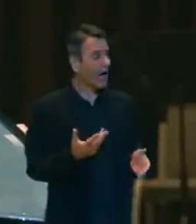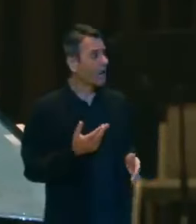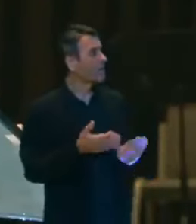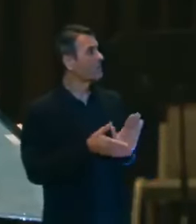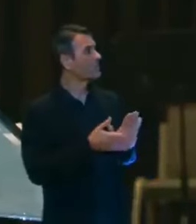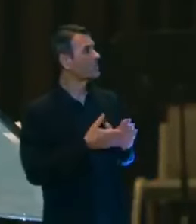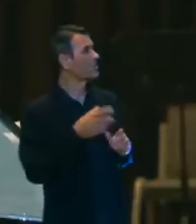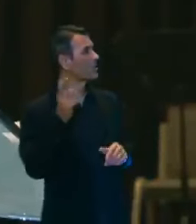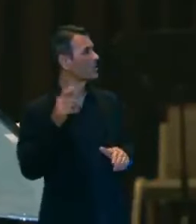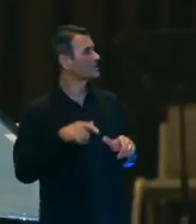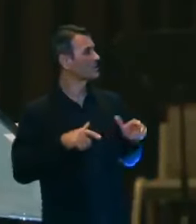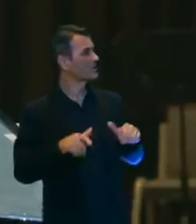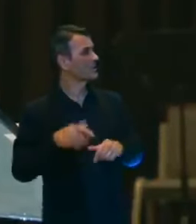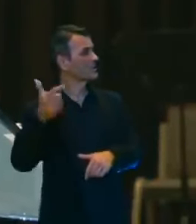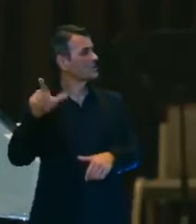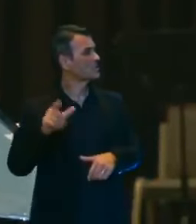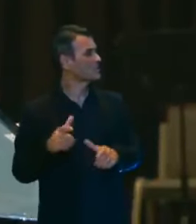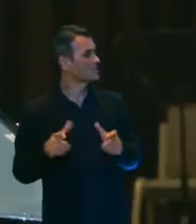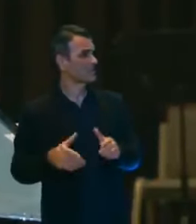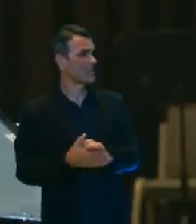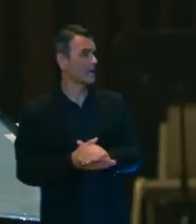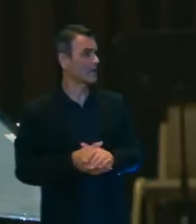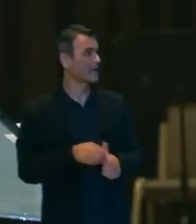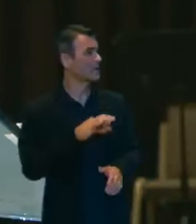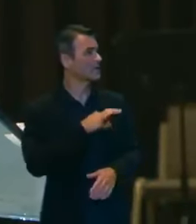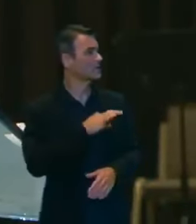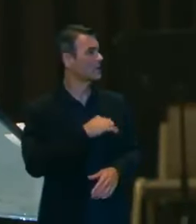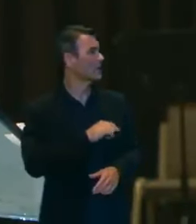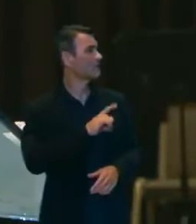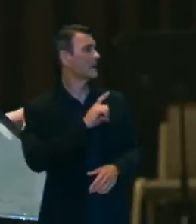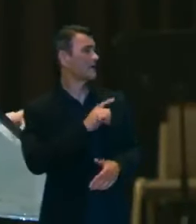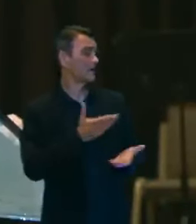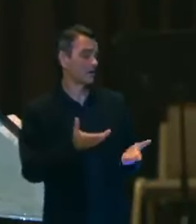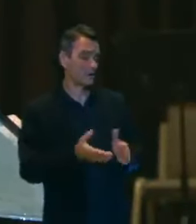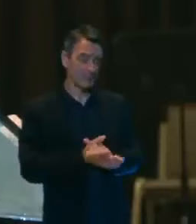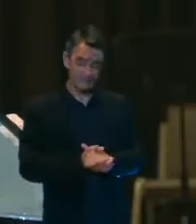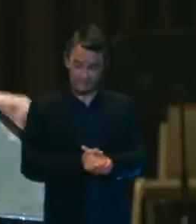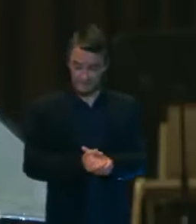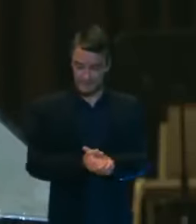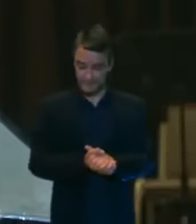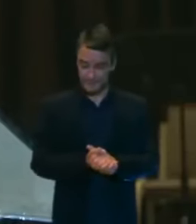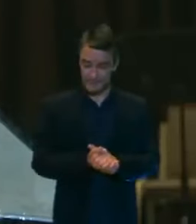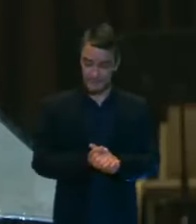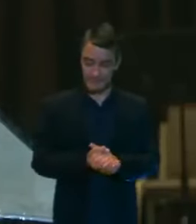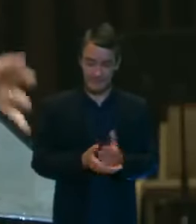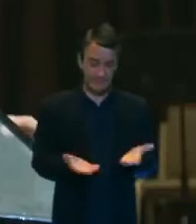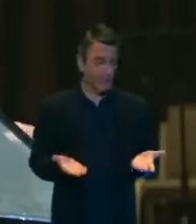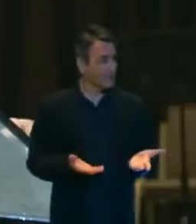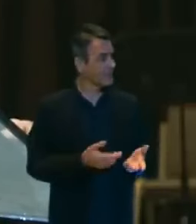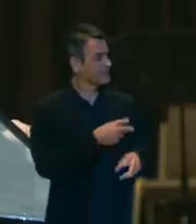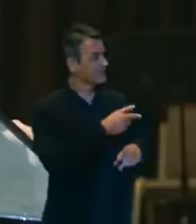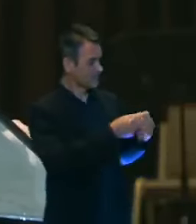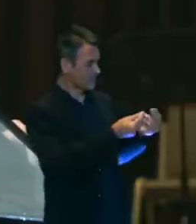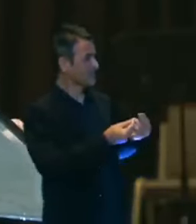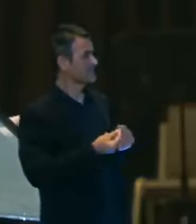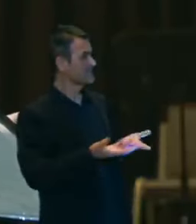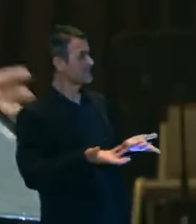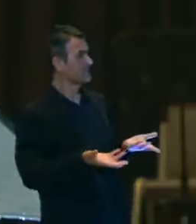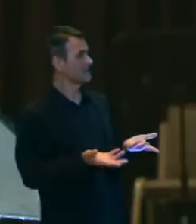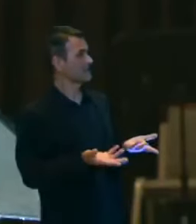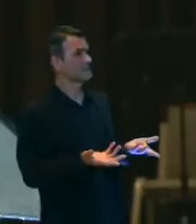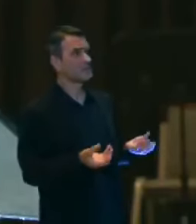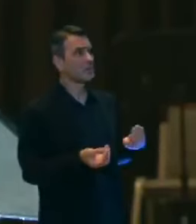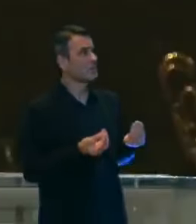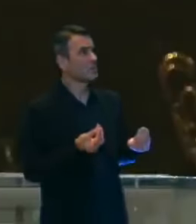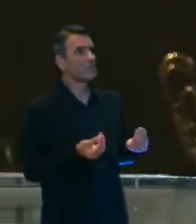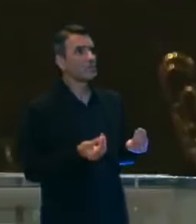para trabalhar num lugar e ganhar um pouco mais. Mas aí quando eu recebi esse presente teu, como é que eu